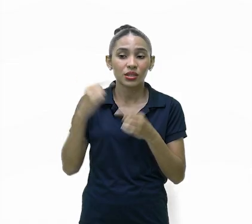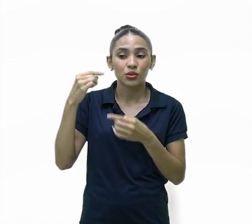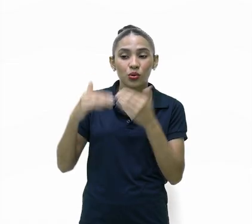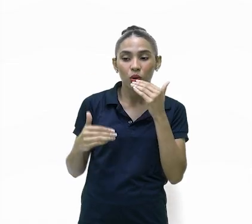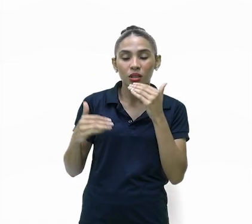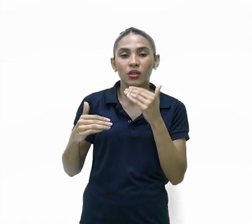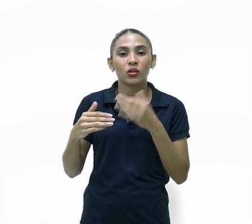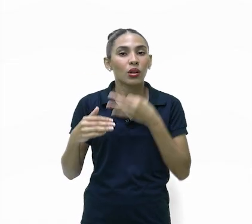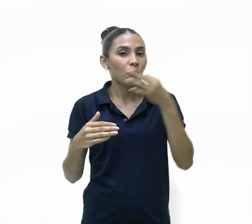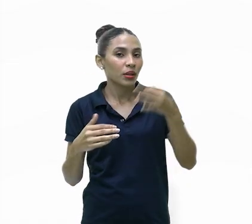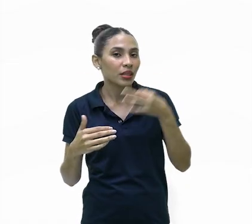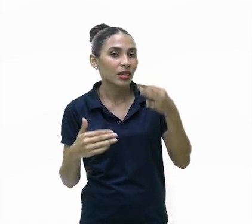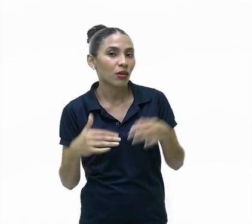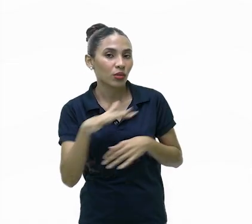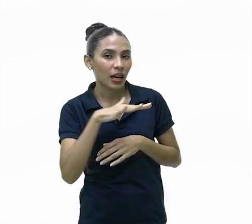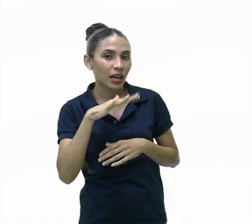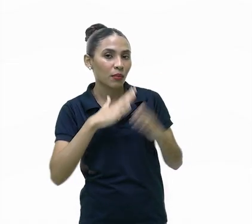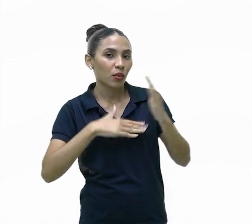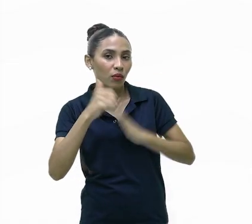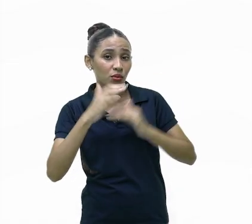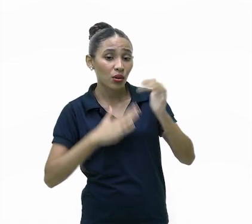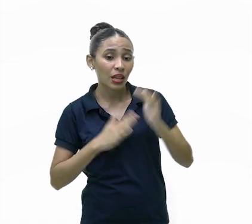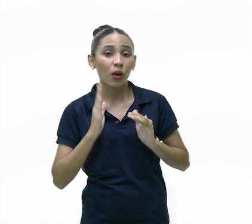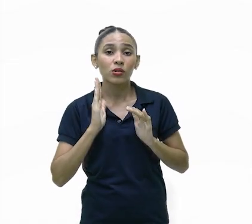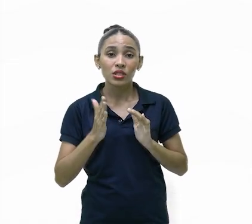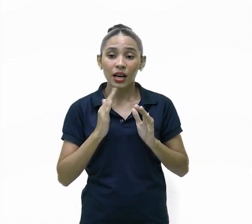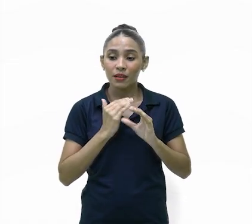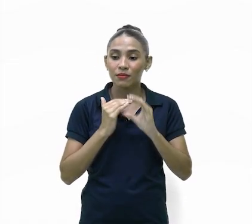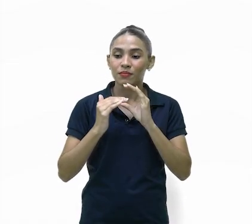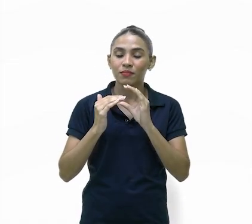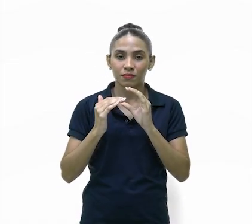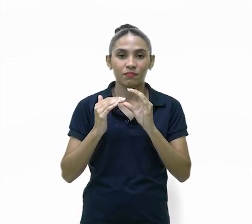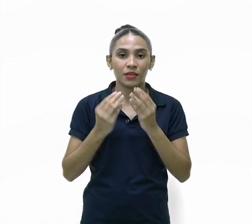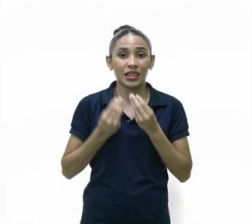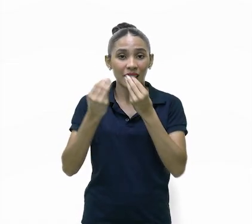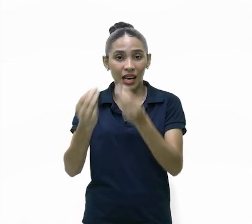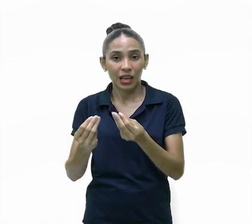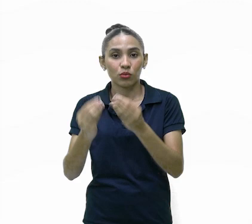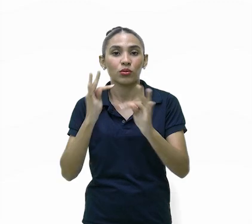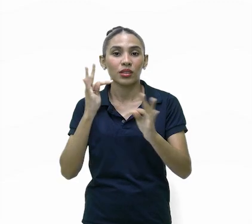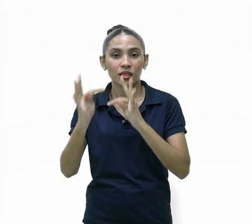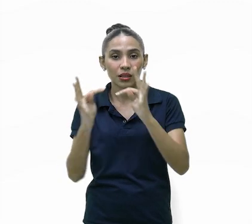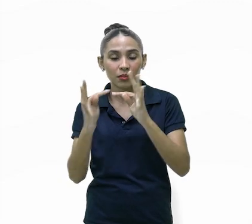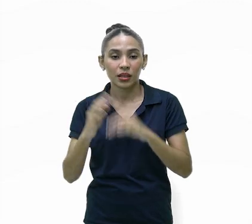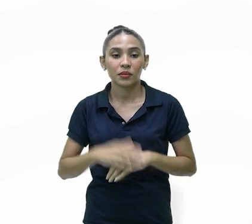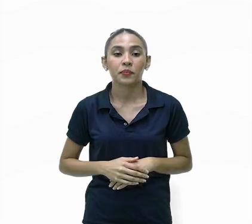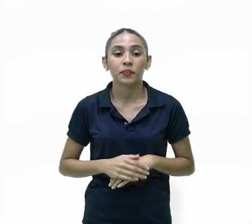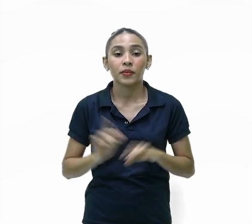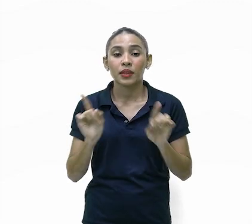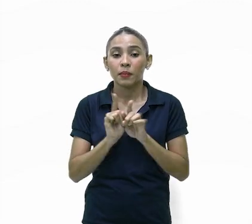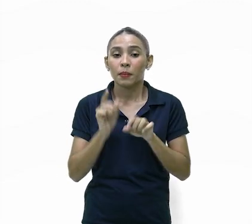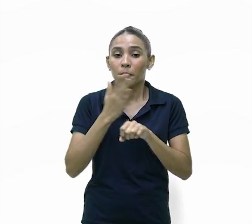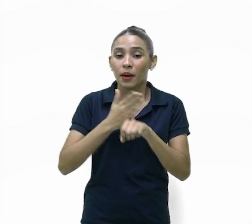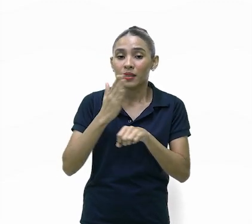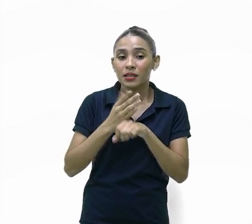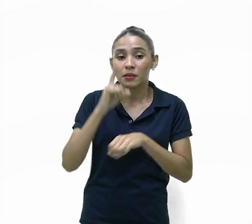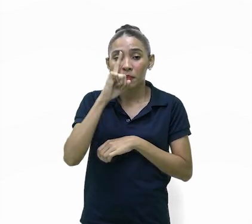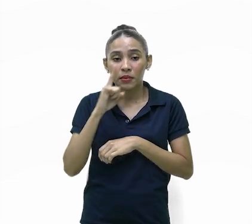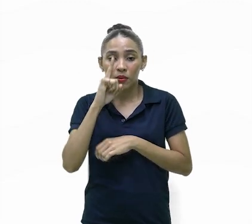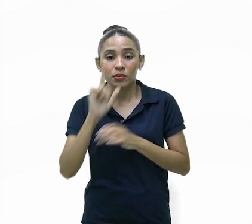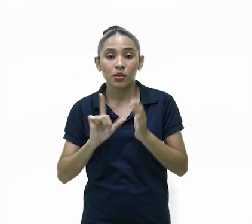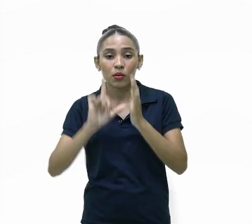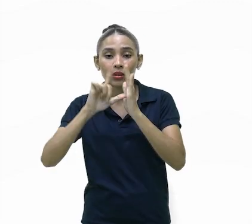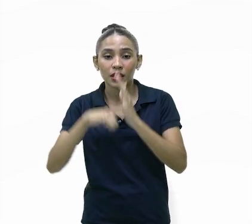divergindo da opinião de um médico que já tinha passado aquele tratamento. Né? Também há a adoção de práticas perigosas, há o atraso